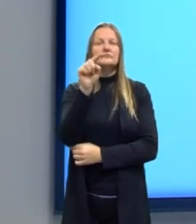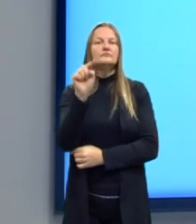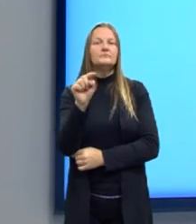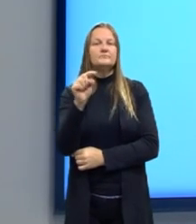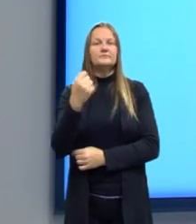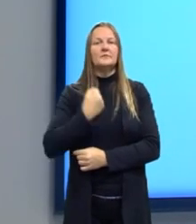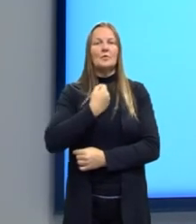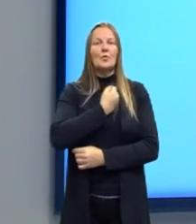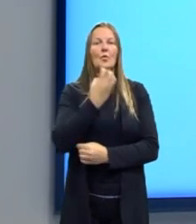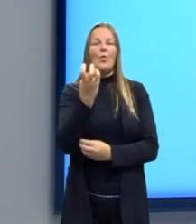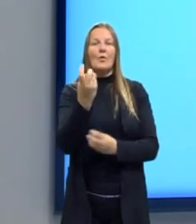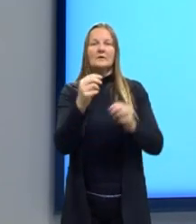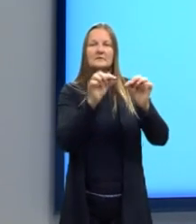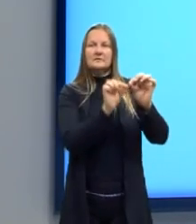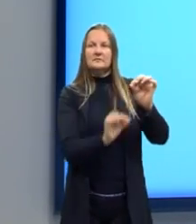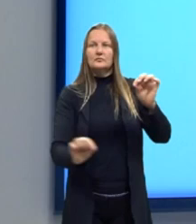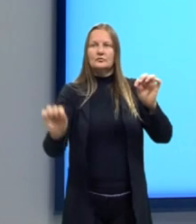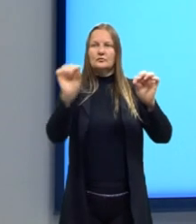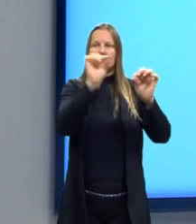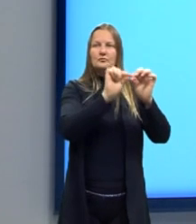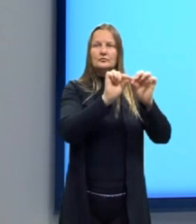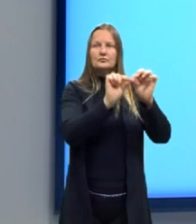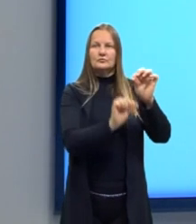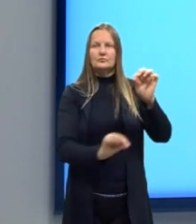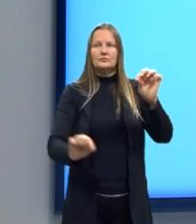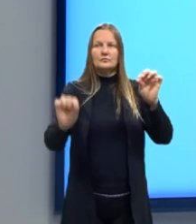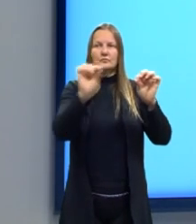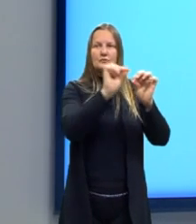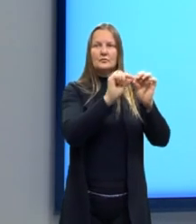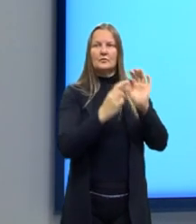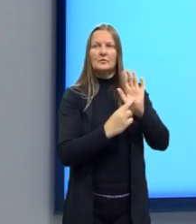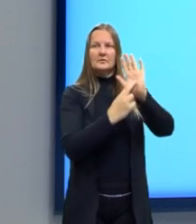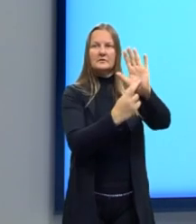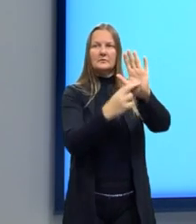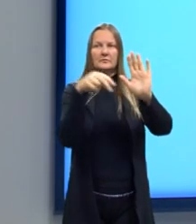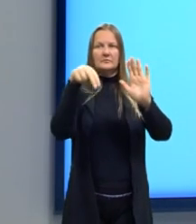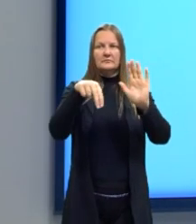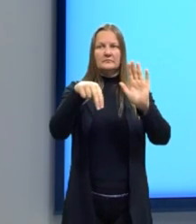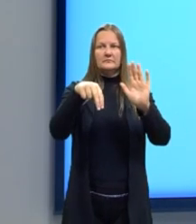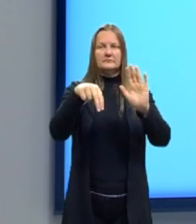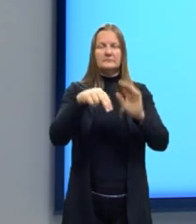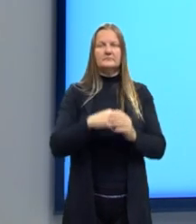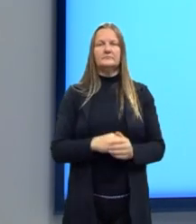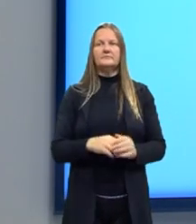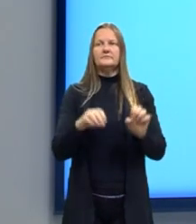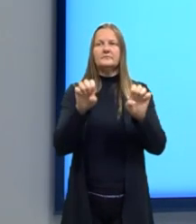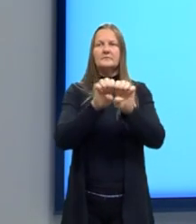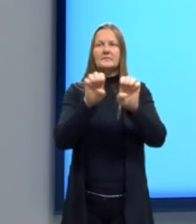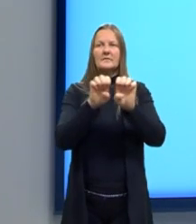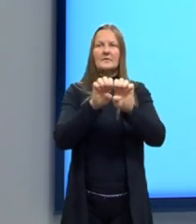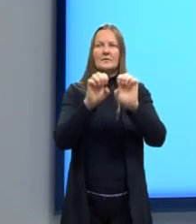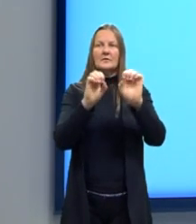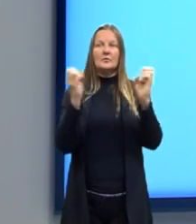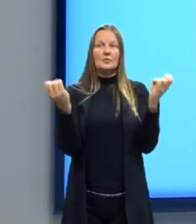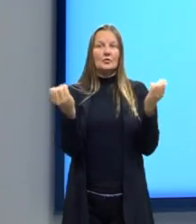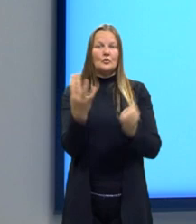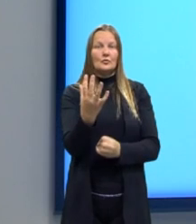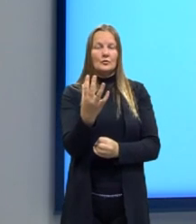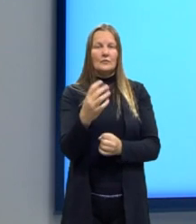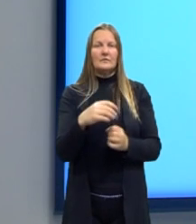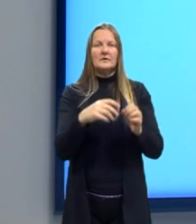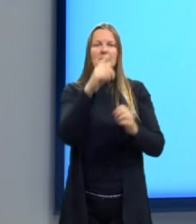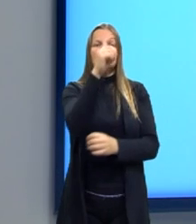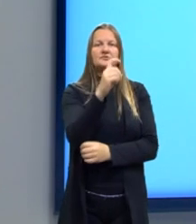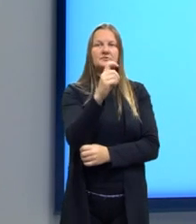inteiro de voltas E aí nós teremos uma nova equação seria ela o x = 30